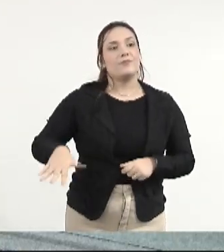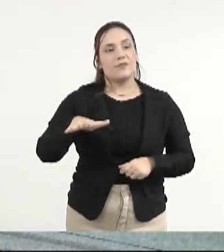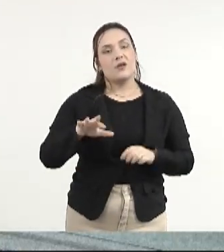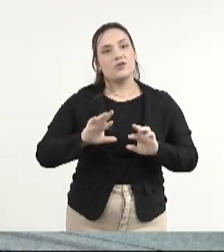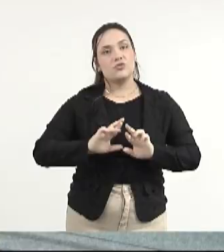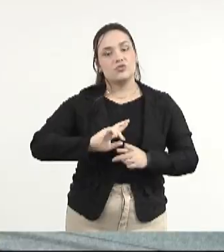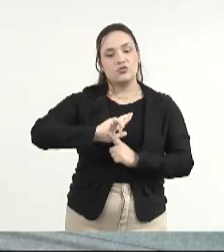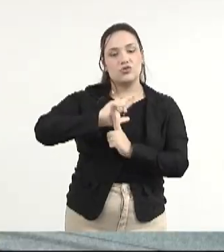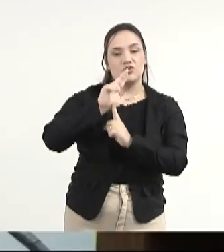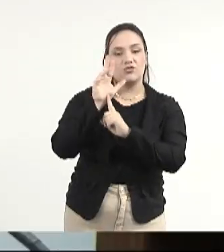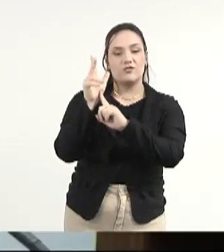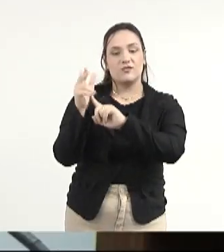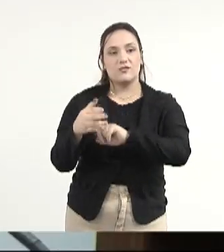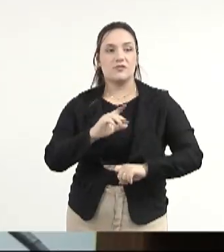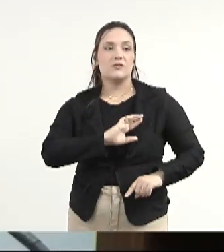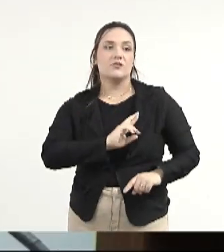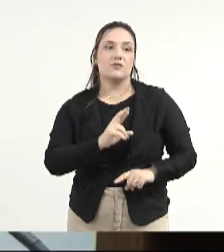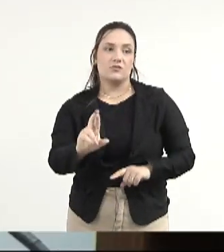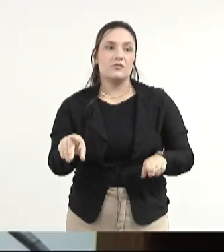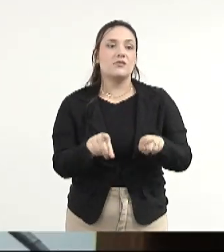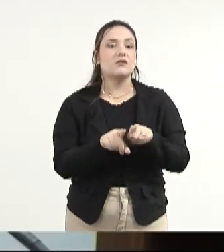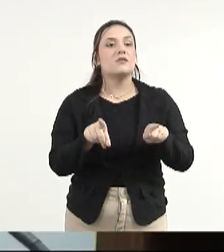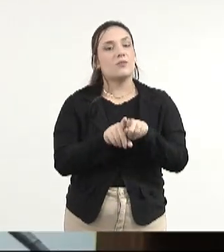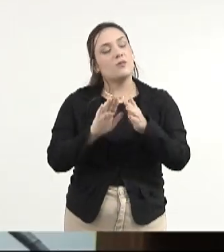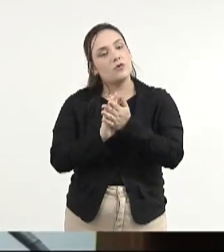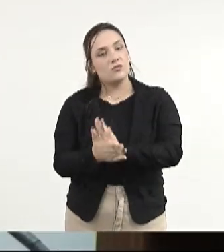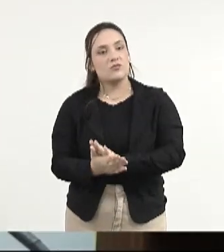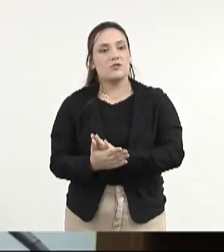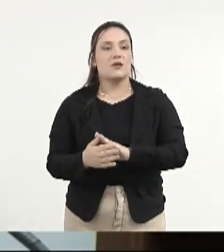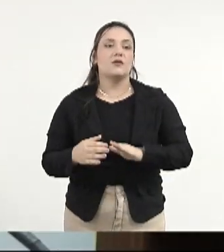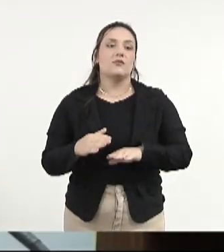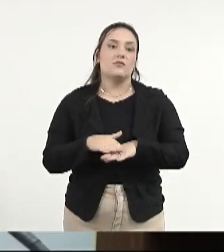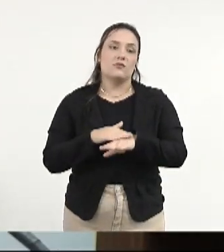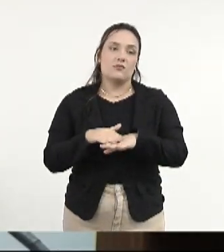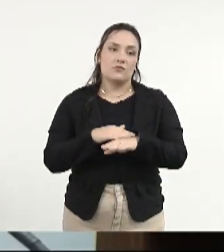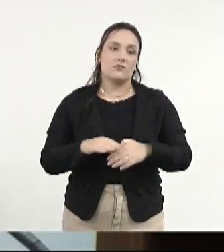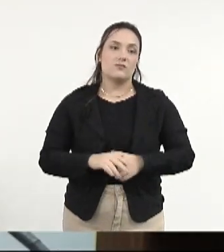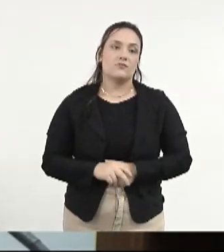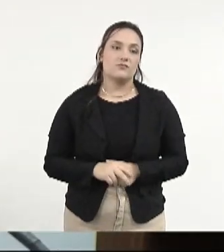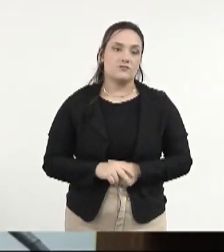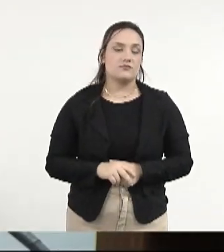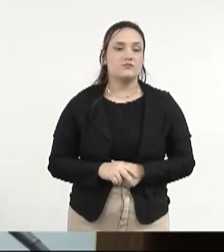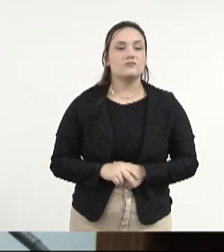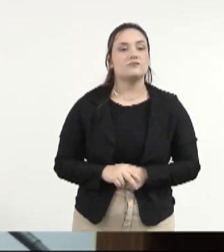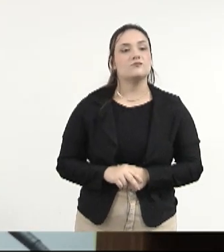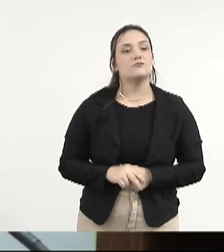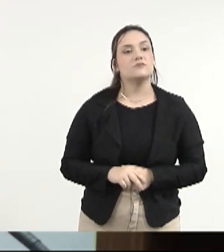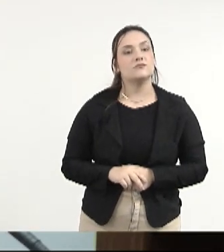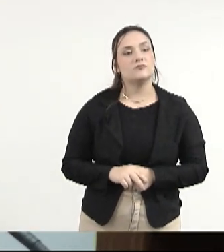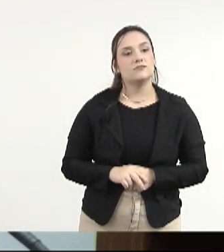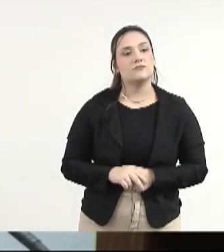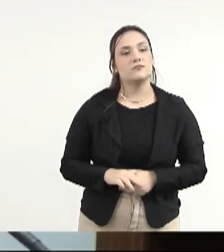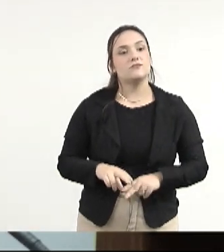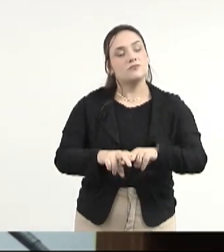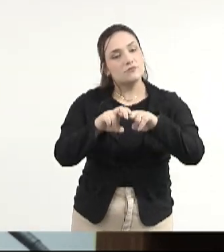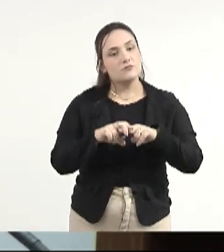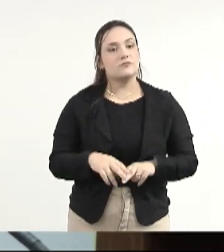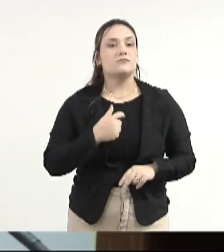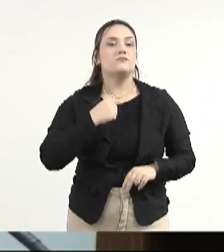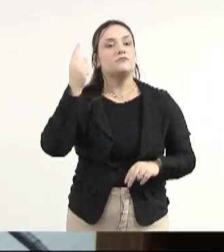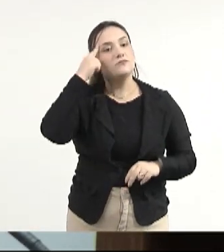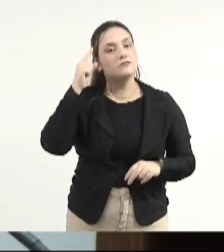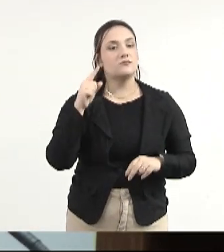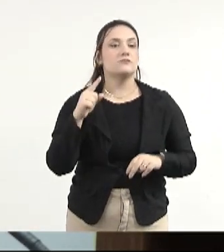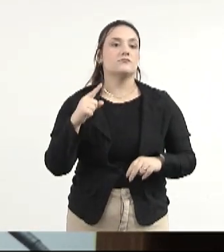à diversidade religiosa, ao racismo religioso. Então, nesse sentido, por entender que o Estado é laico, por